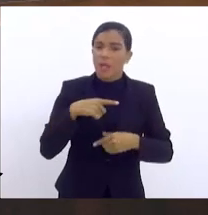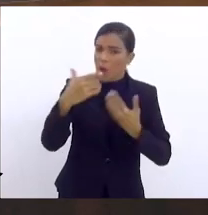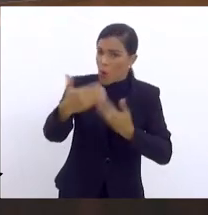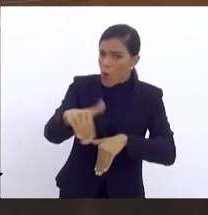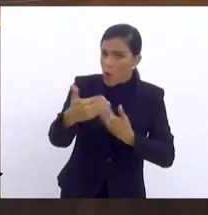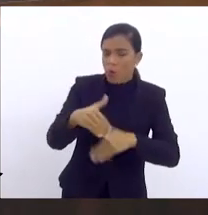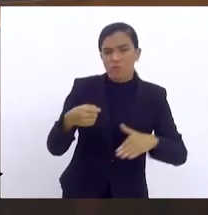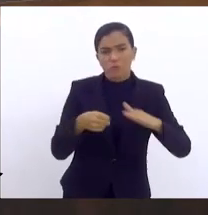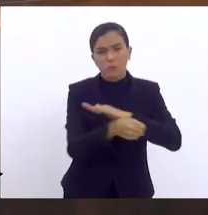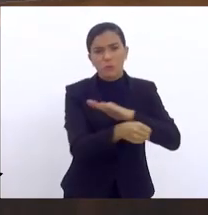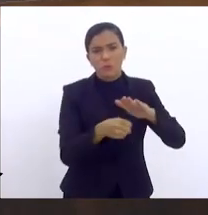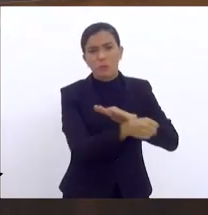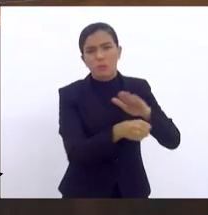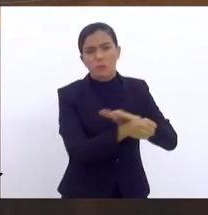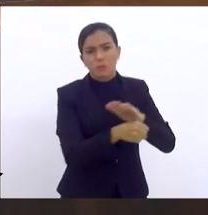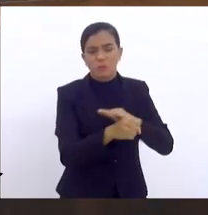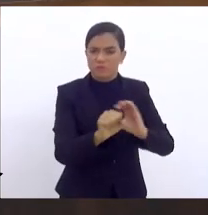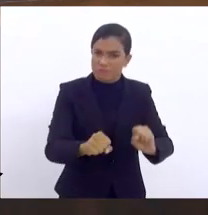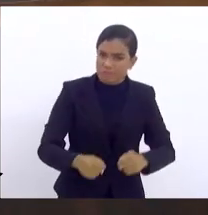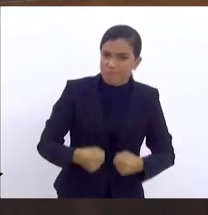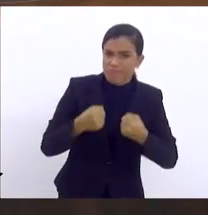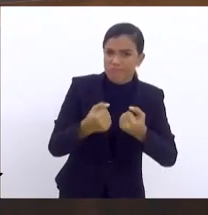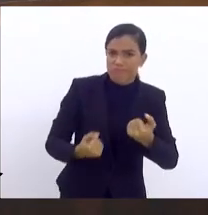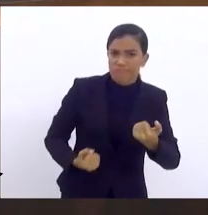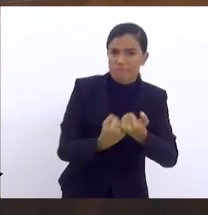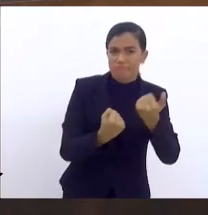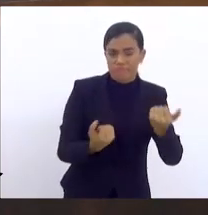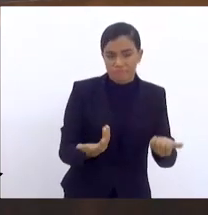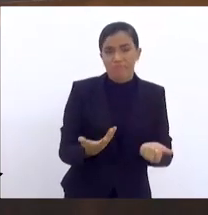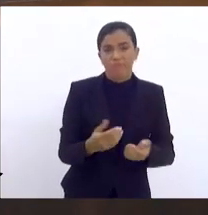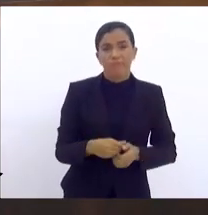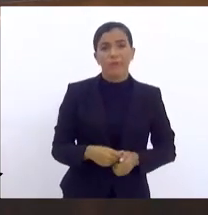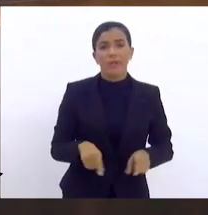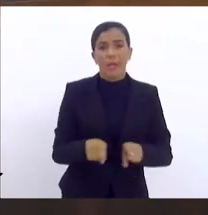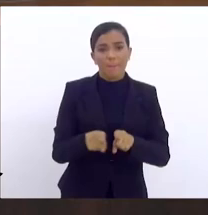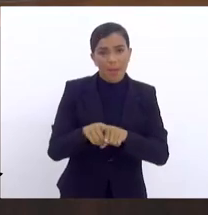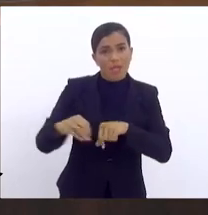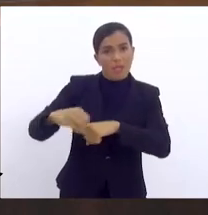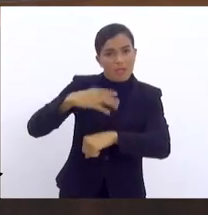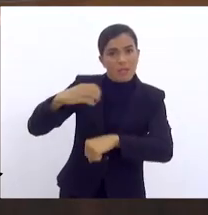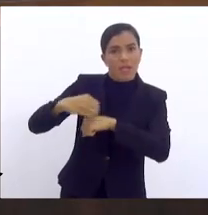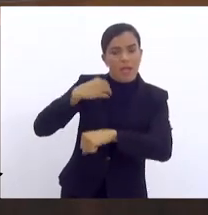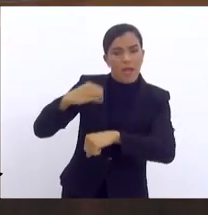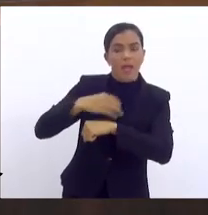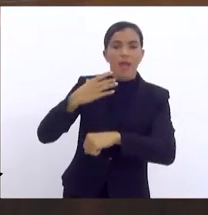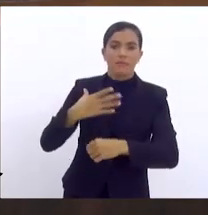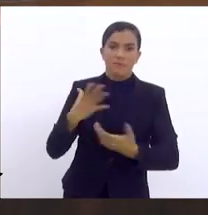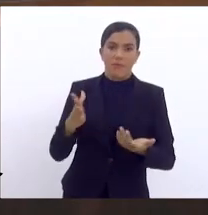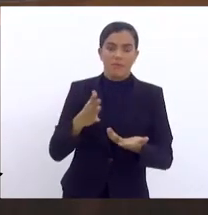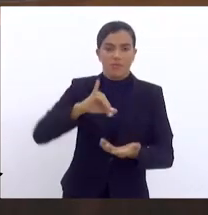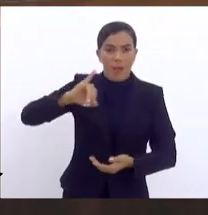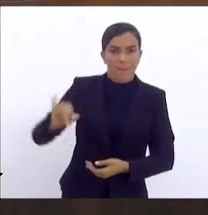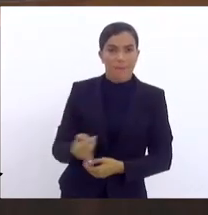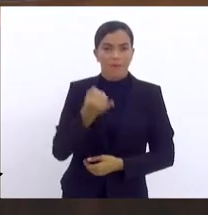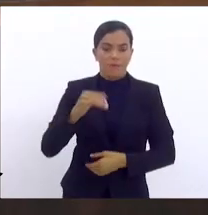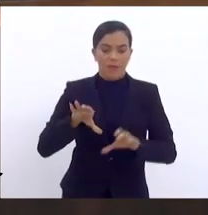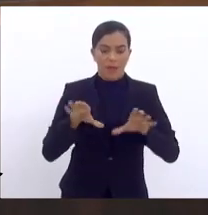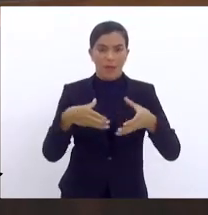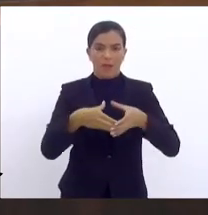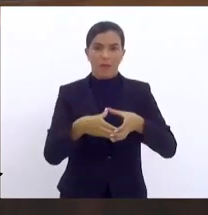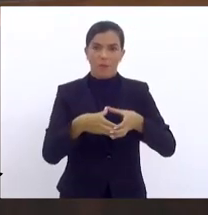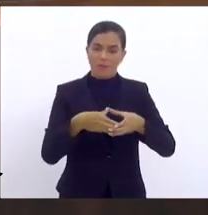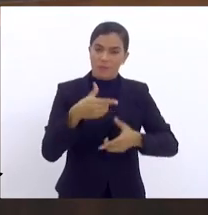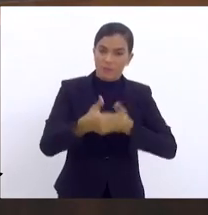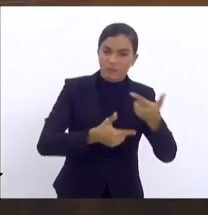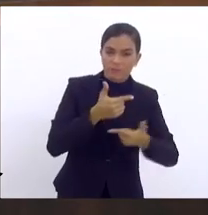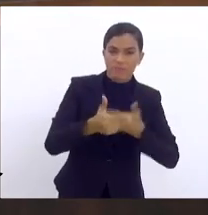chamado pra gente poder reforçar o policiamento de todos as regiões então trazer essas demanda pra gente pra usar essa comissão aqui como um braço da Segurança Pública